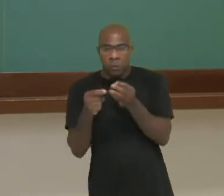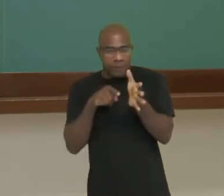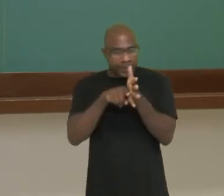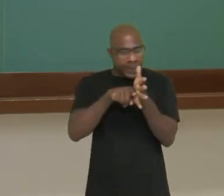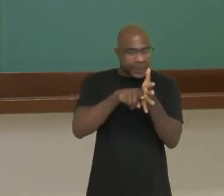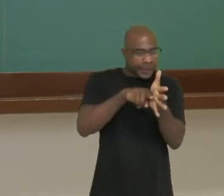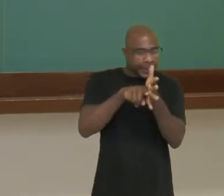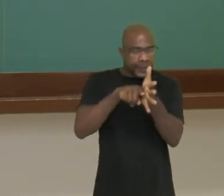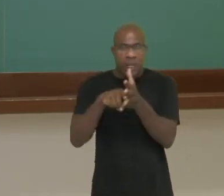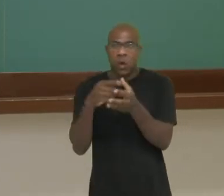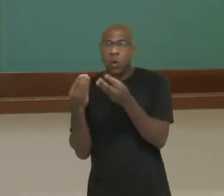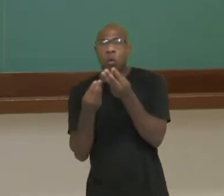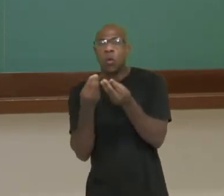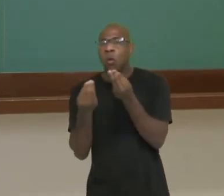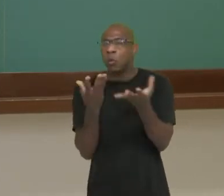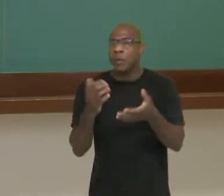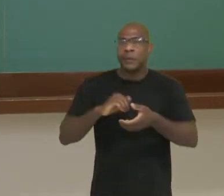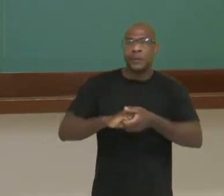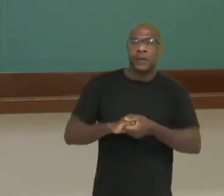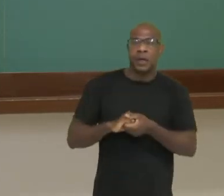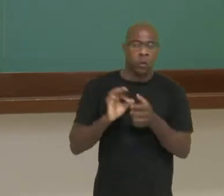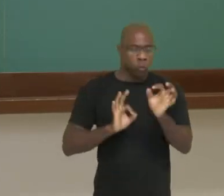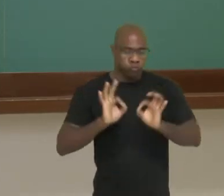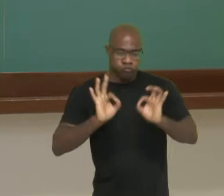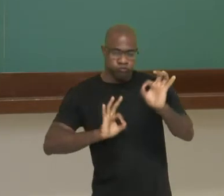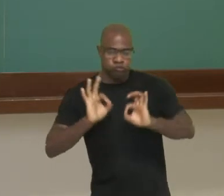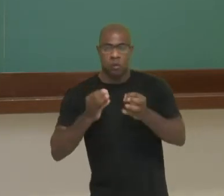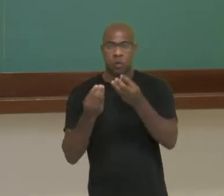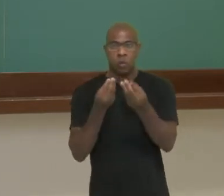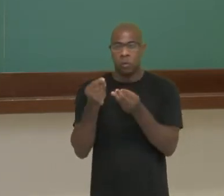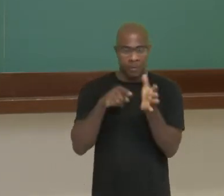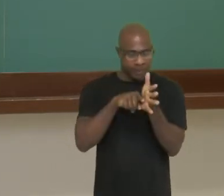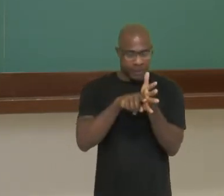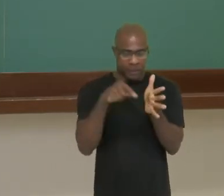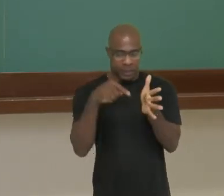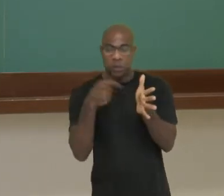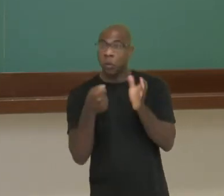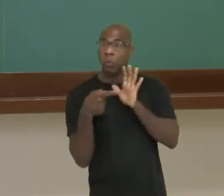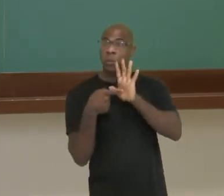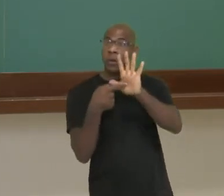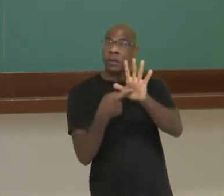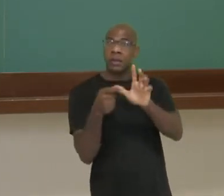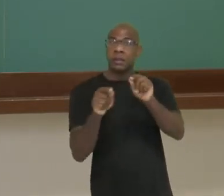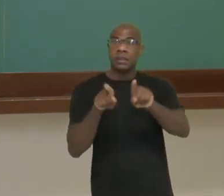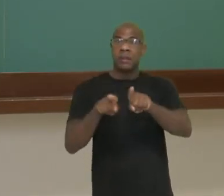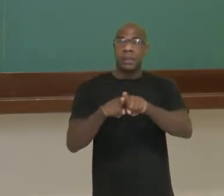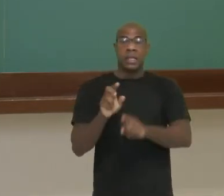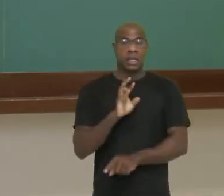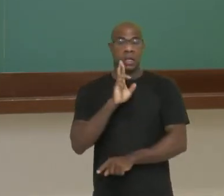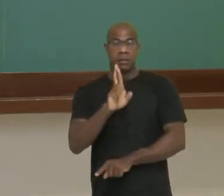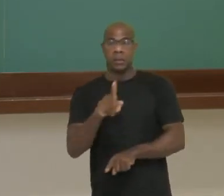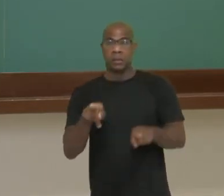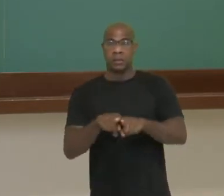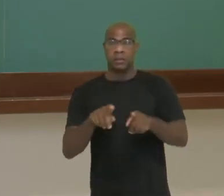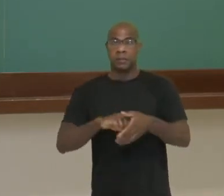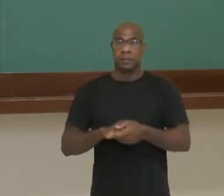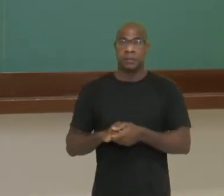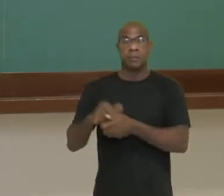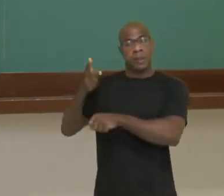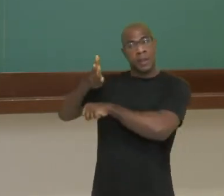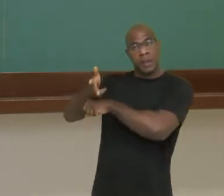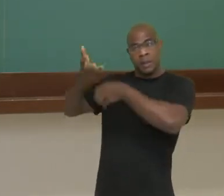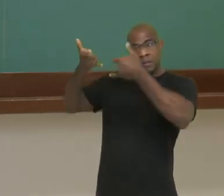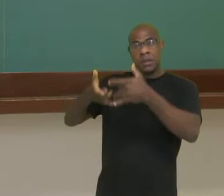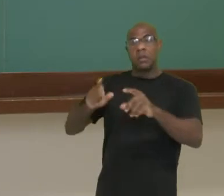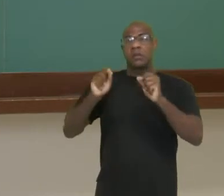pesquisa, como fazer a organização dessa pesquisa e como apresentar esses resultados. Então, nesse vídeo a gente vai